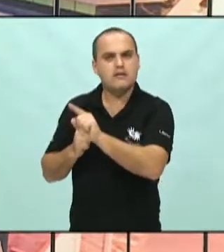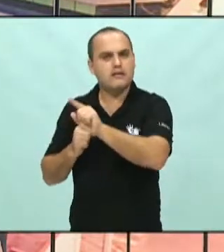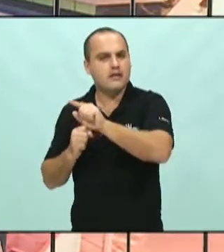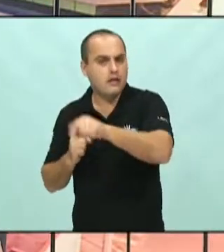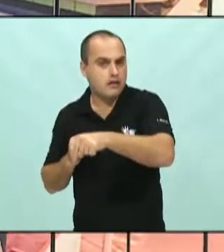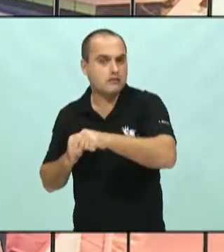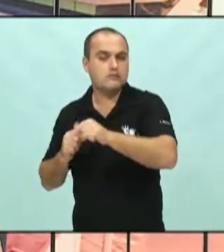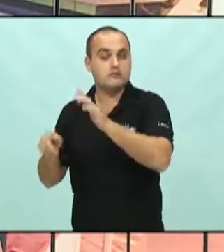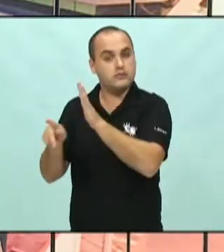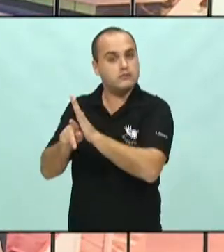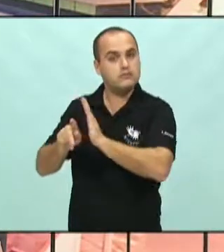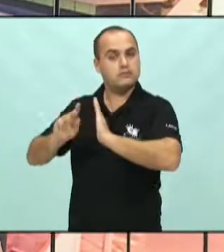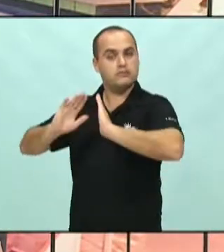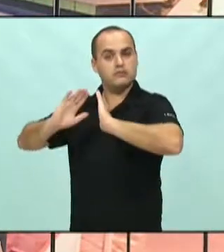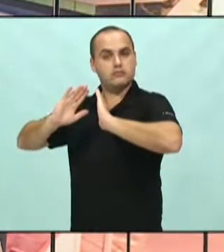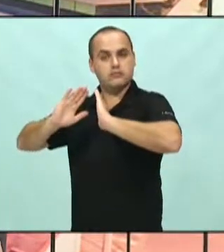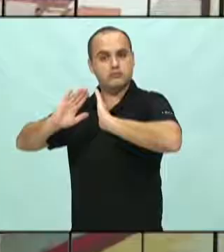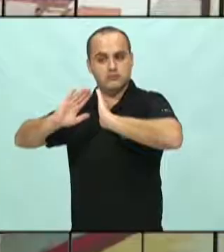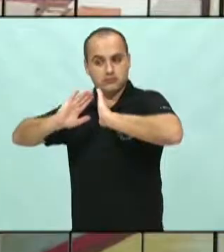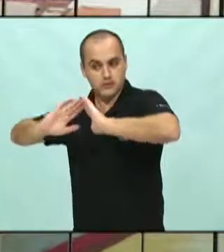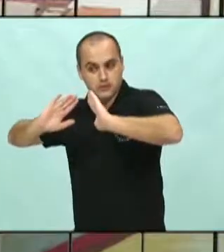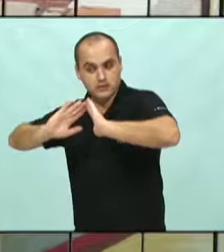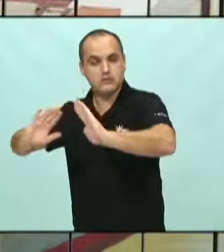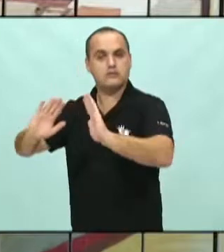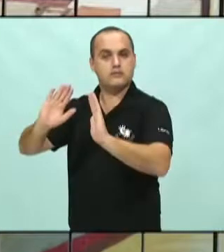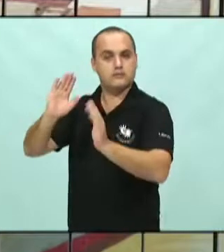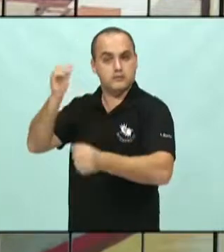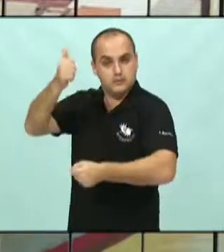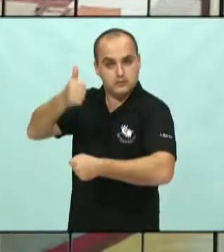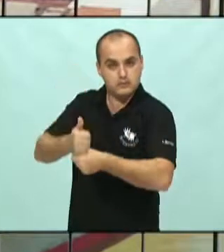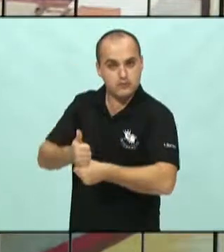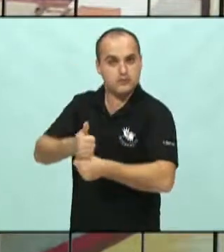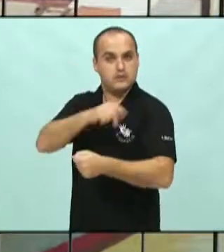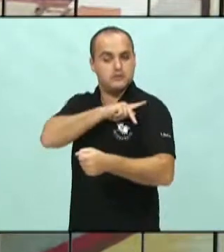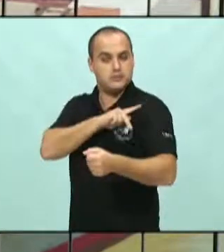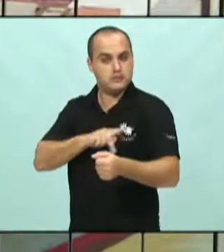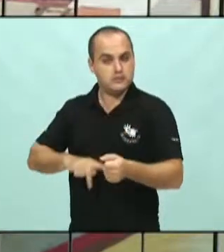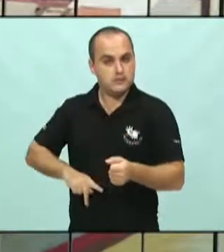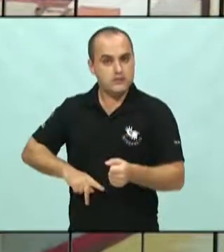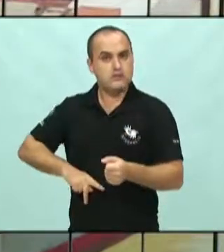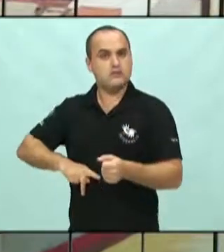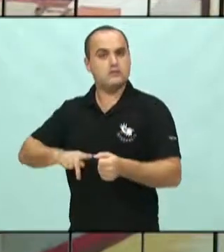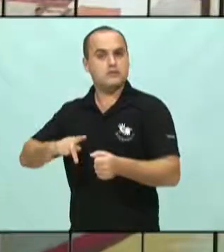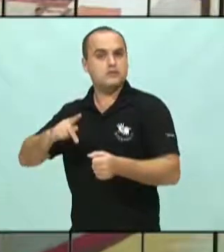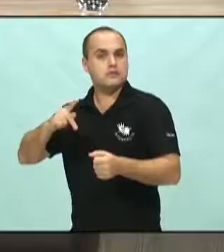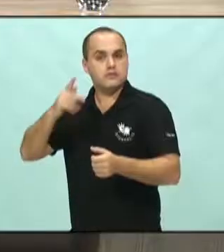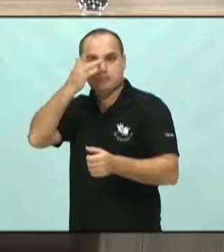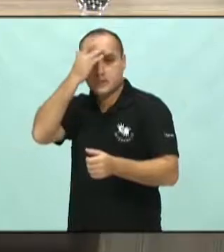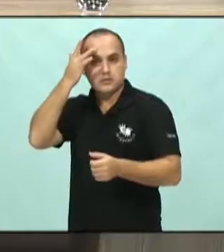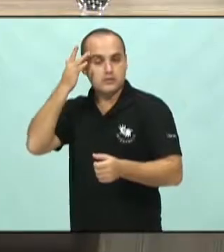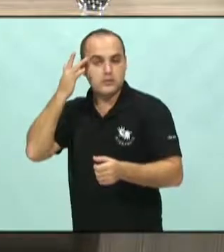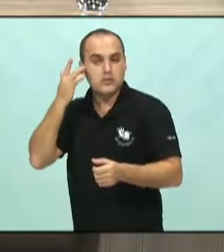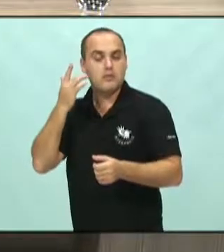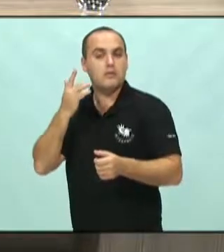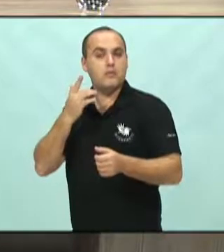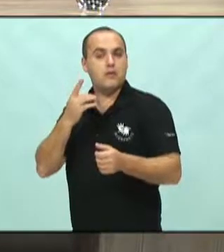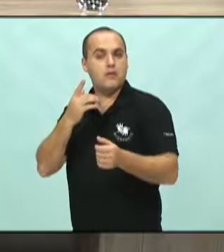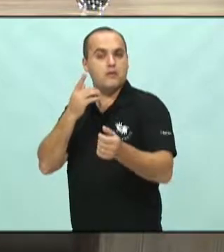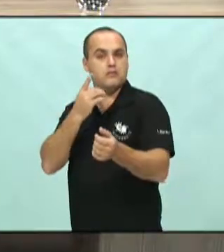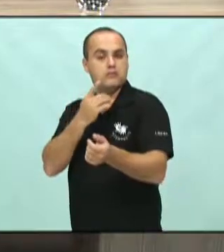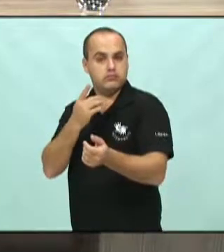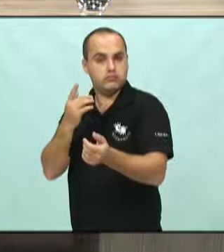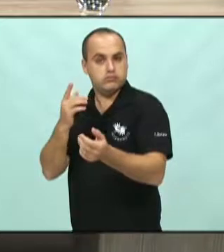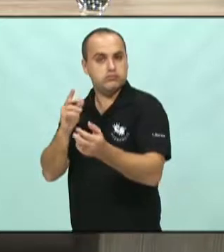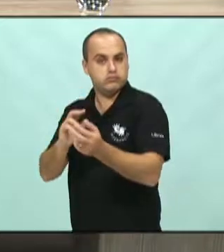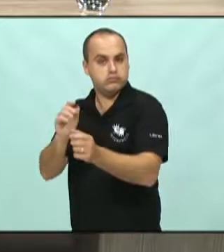o pedido da diretoria, da presidência do clube, de torcedores, ou a tua